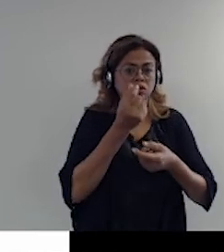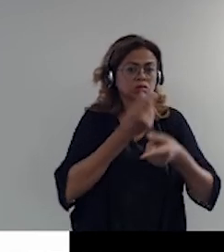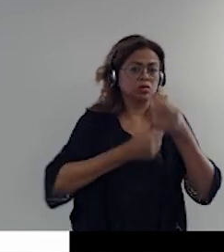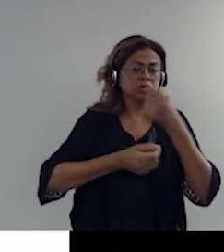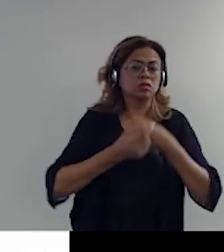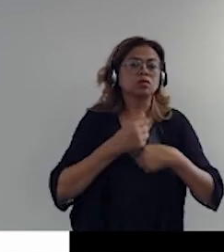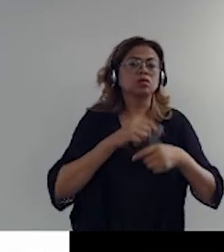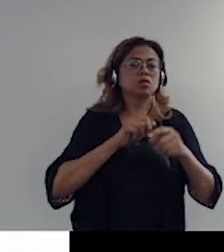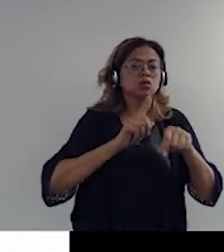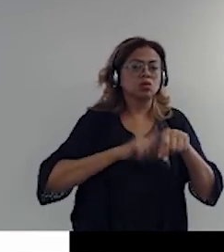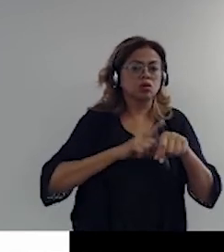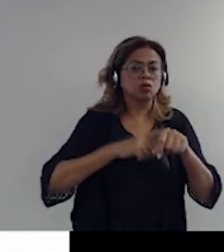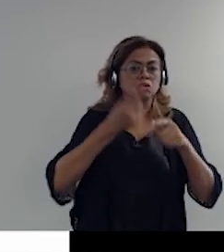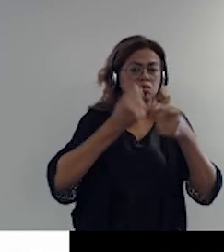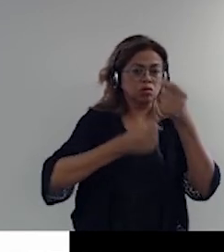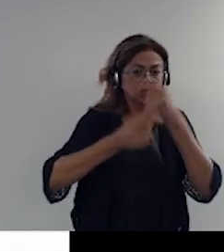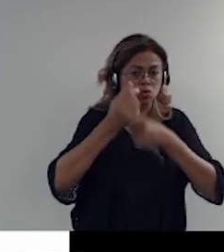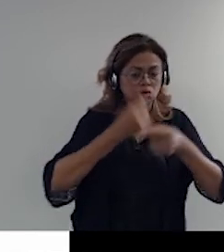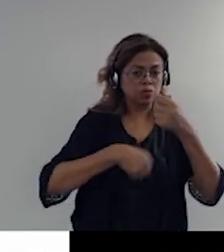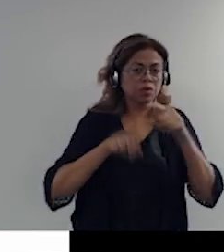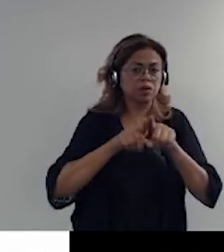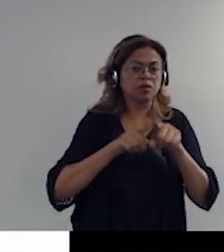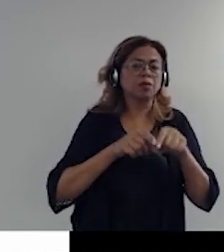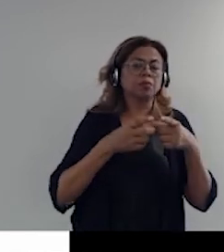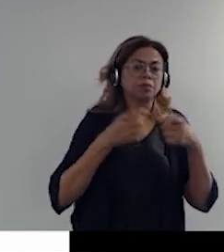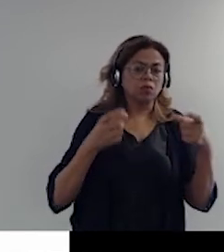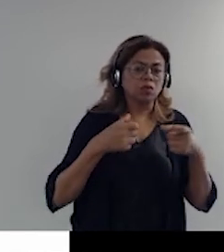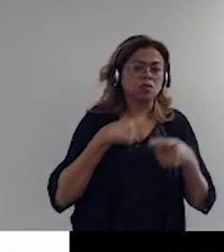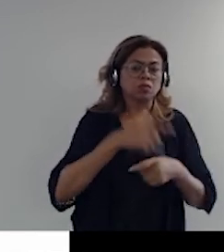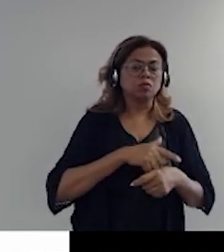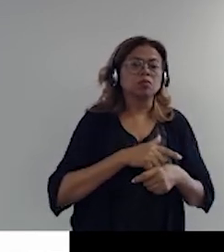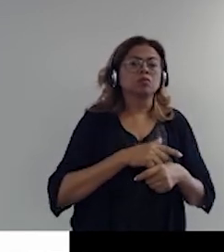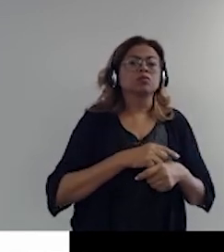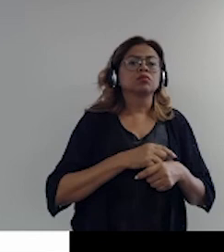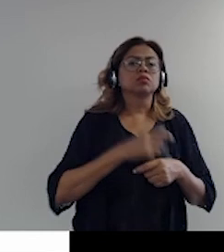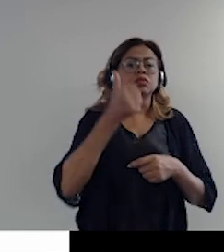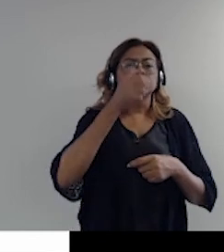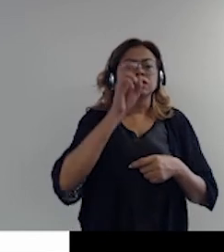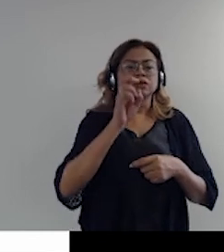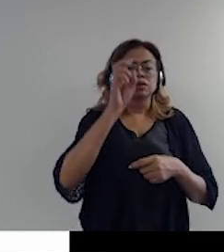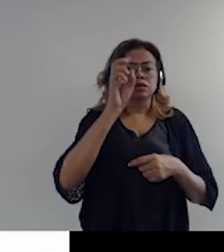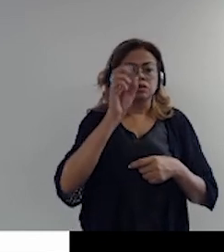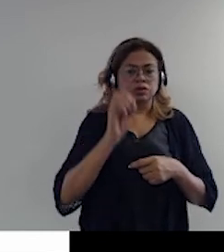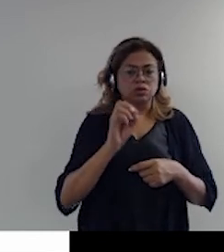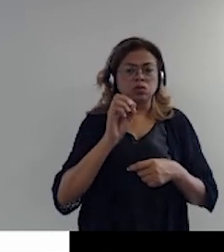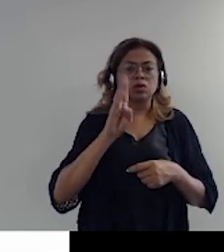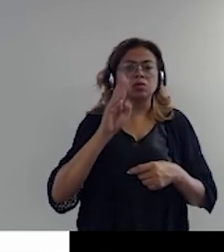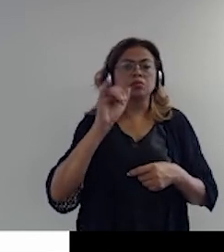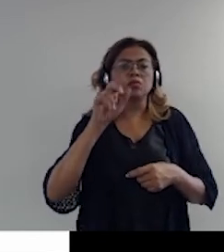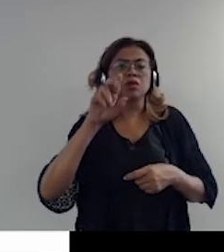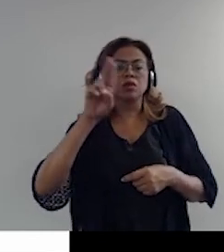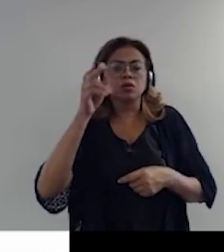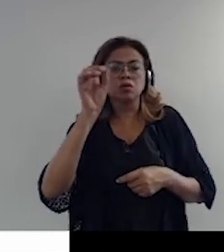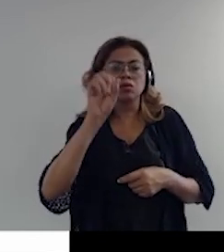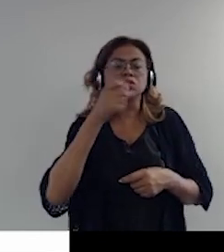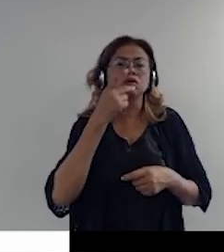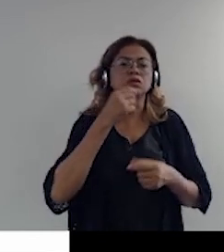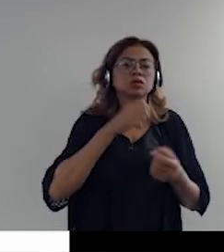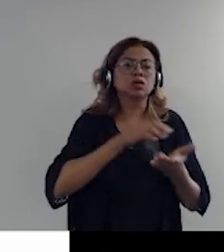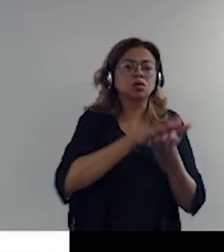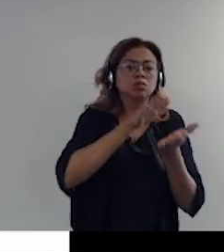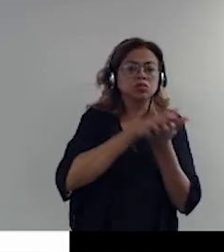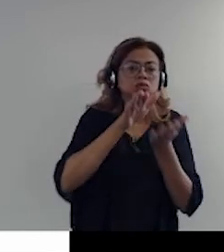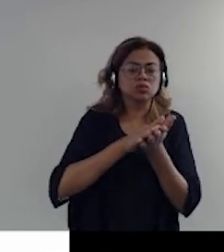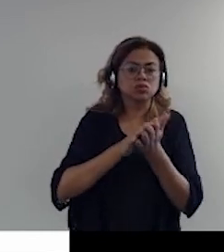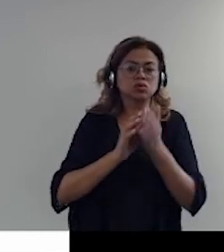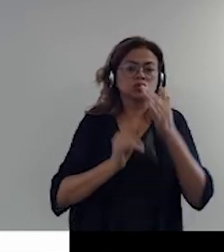títulos ocorreram. A maior parte deles, 105 desses 150 bilhões, ocorreram em títulos que são emitidos por companhias e